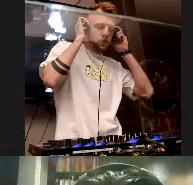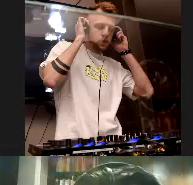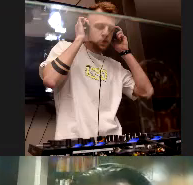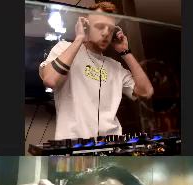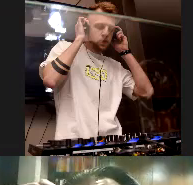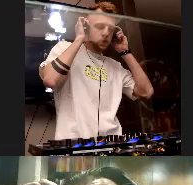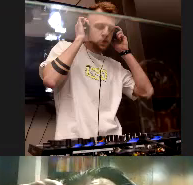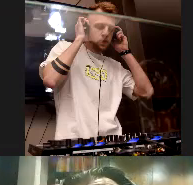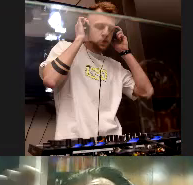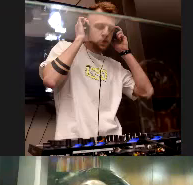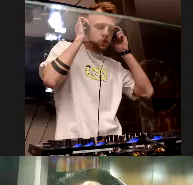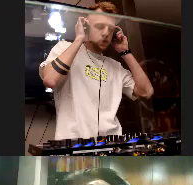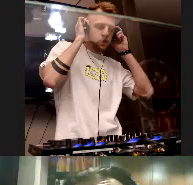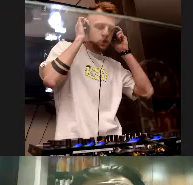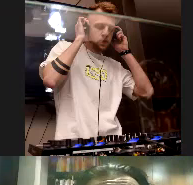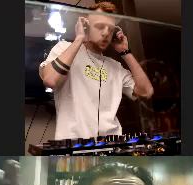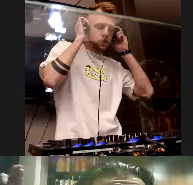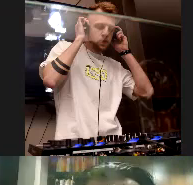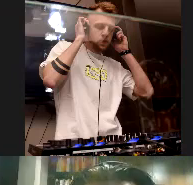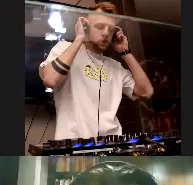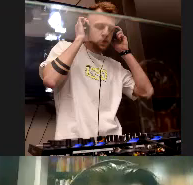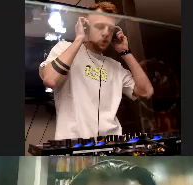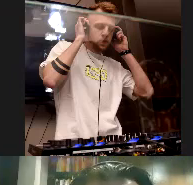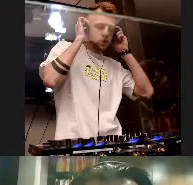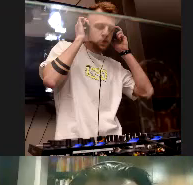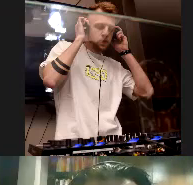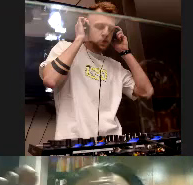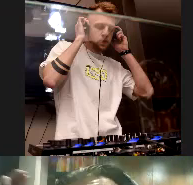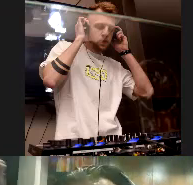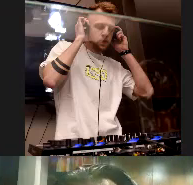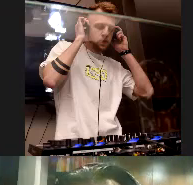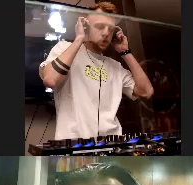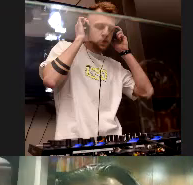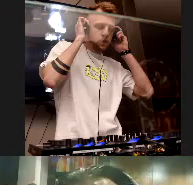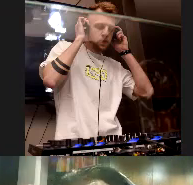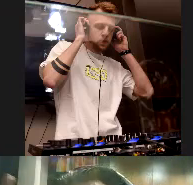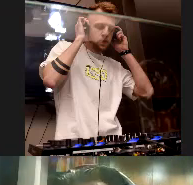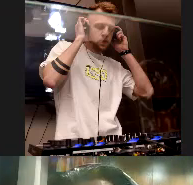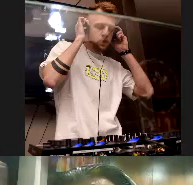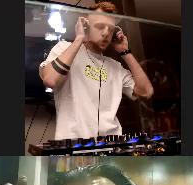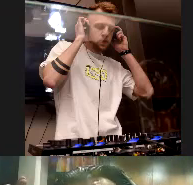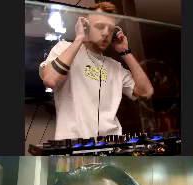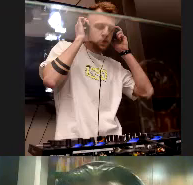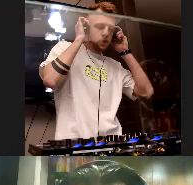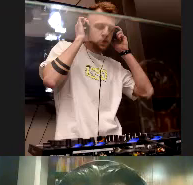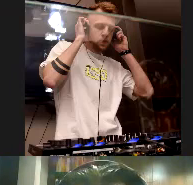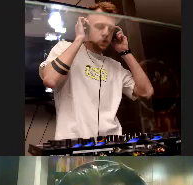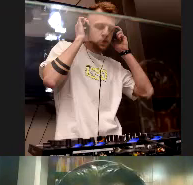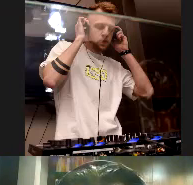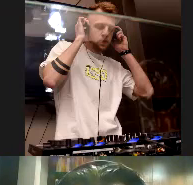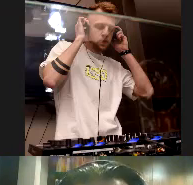vomitar, e tu vai no posto de saúde e é atendido. E toma glicose, toma remédio e